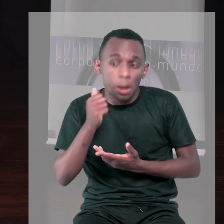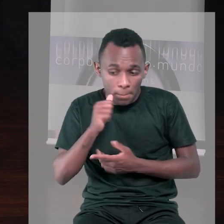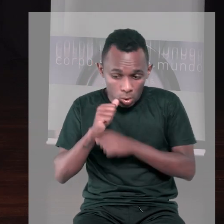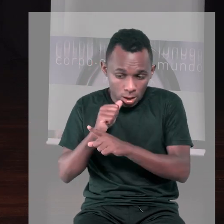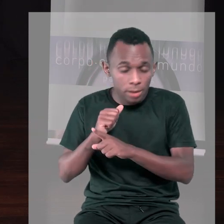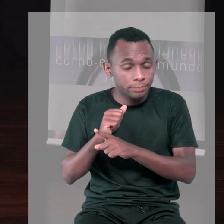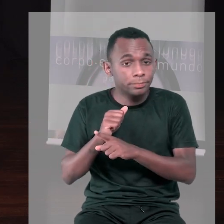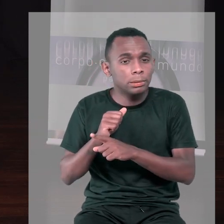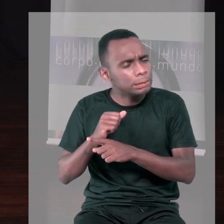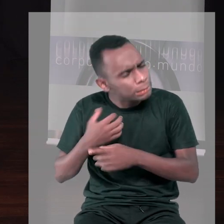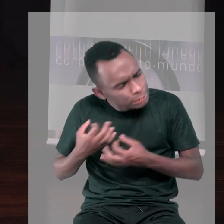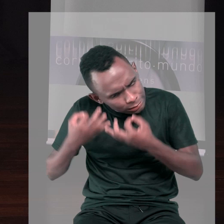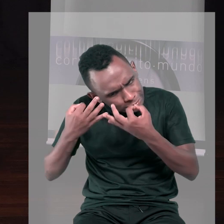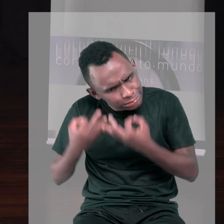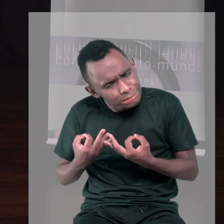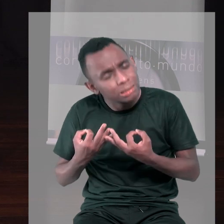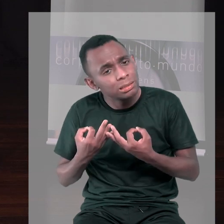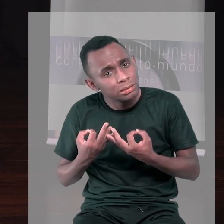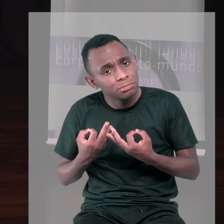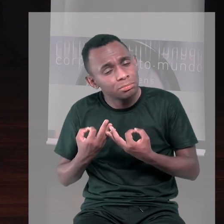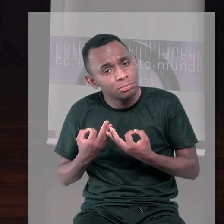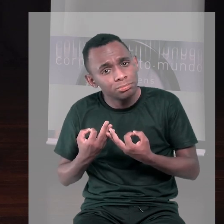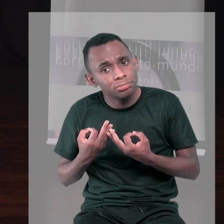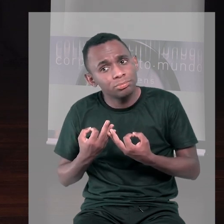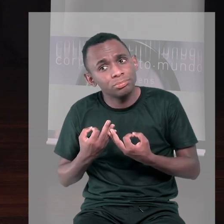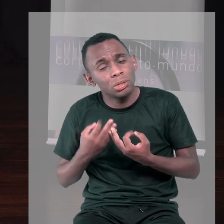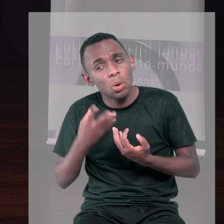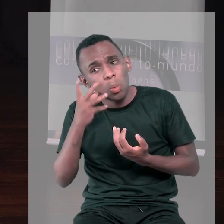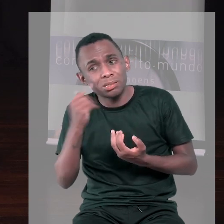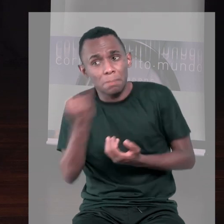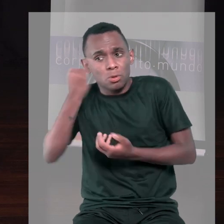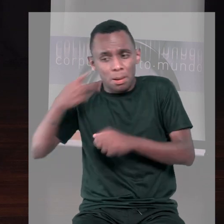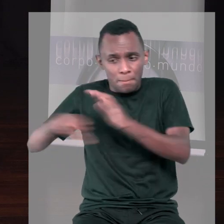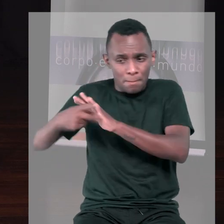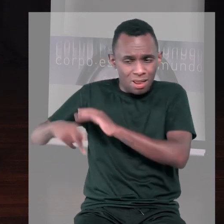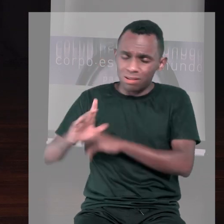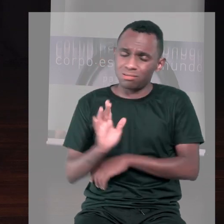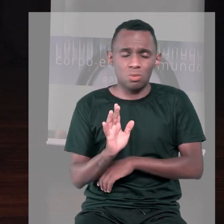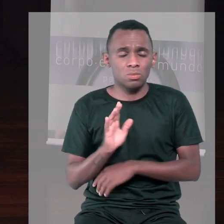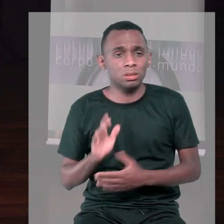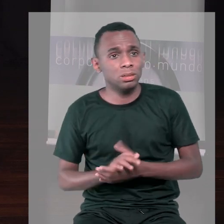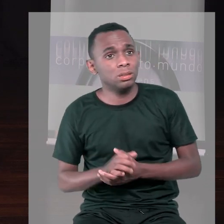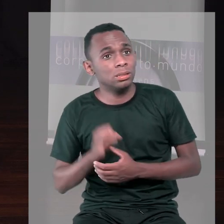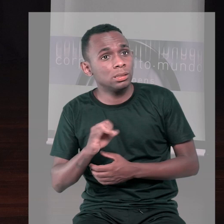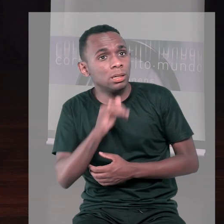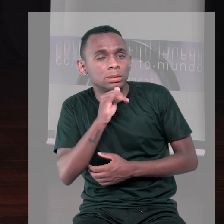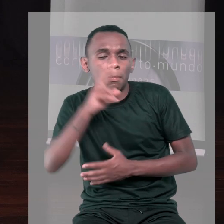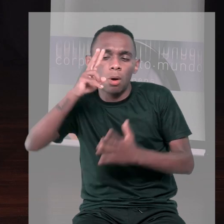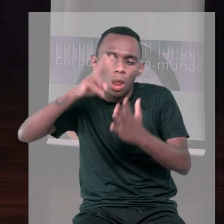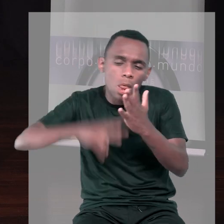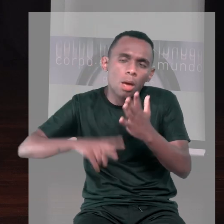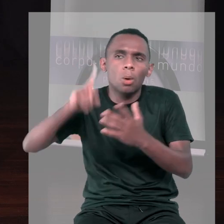é? Acho que não era tão importante para ela. Mas se lermos uma biografia do Eichmann, tem uma ótima biografia de um